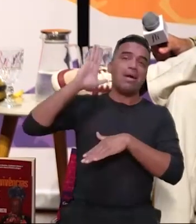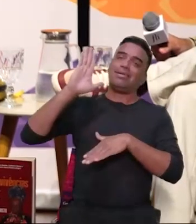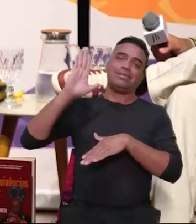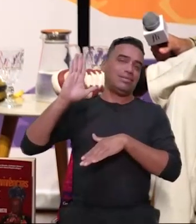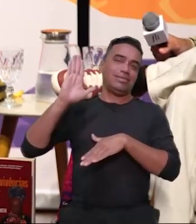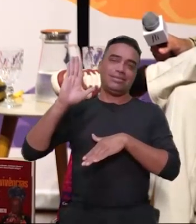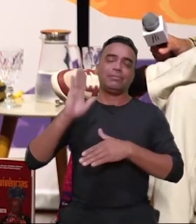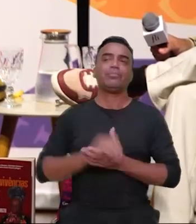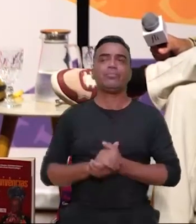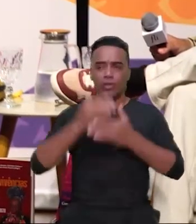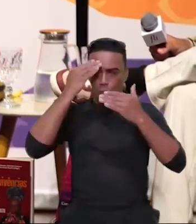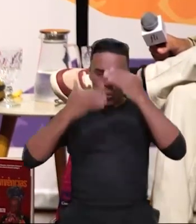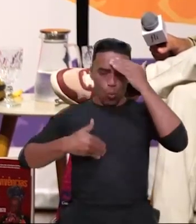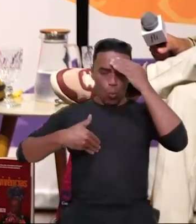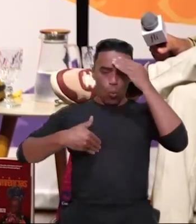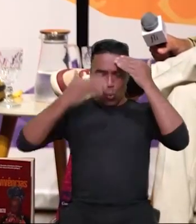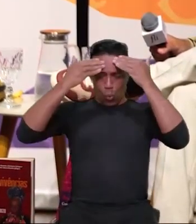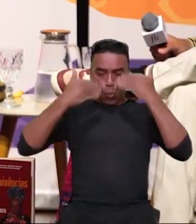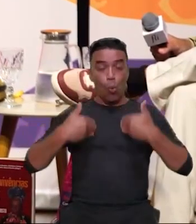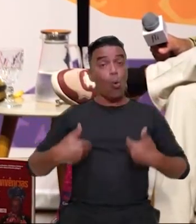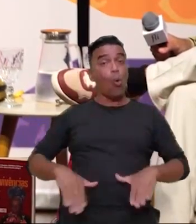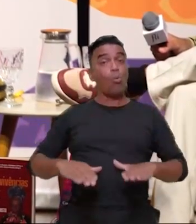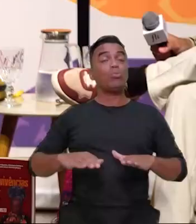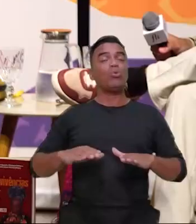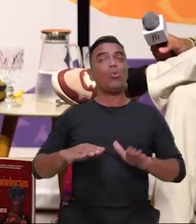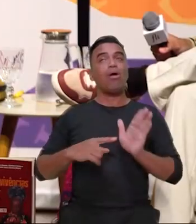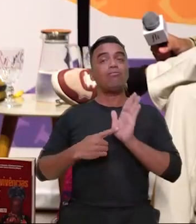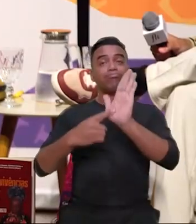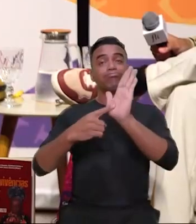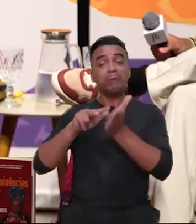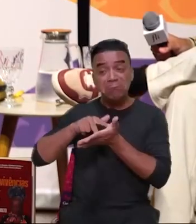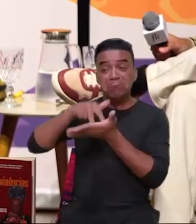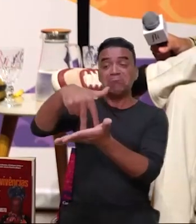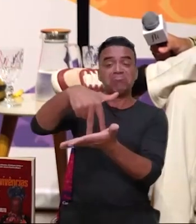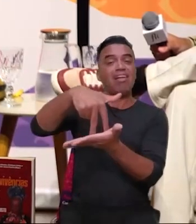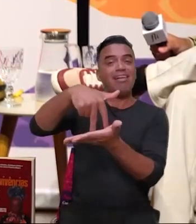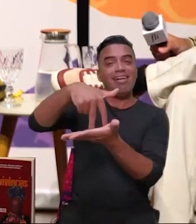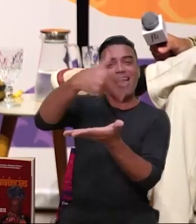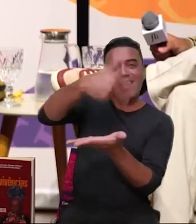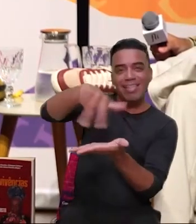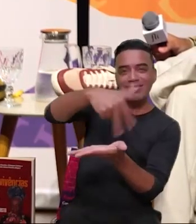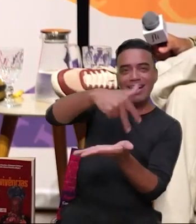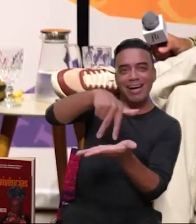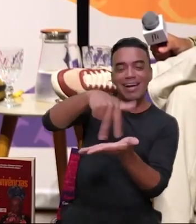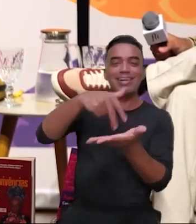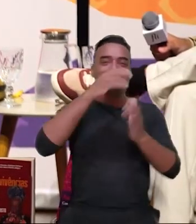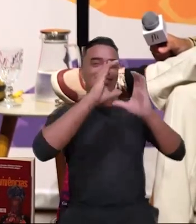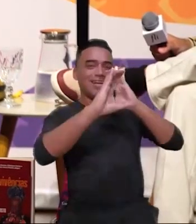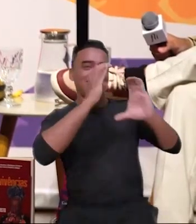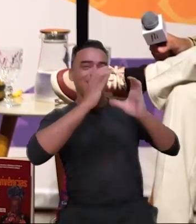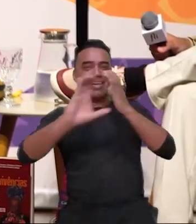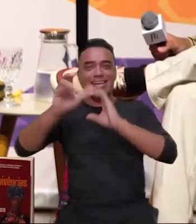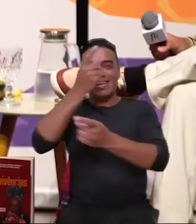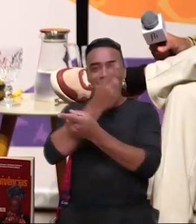E o corpo, justamente, o corpo se apresenta na dança, no